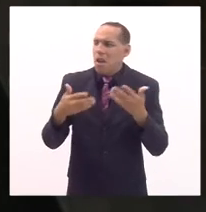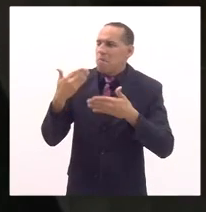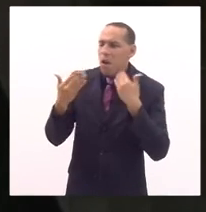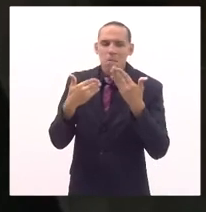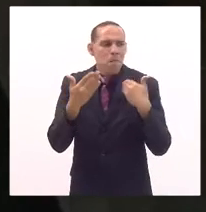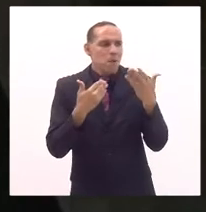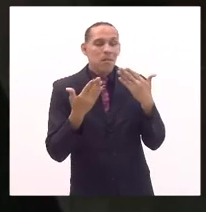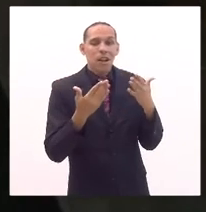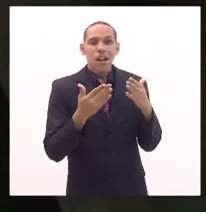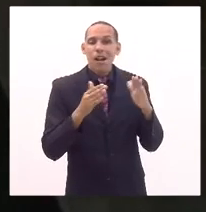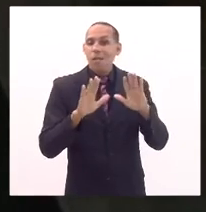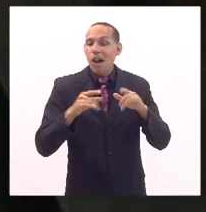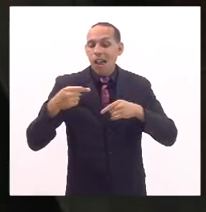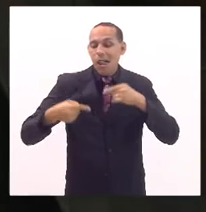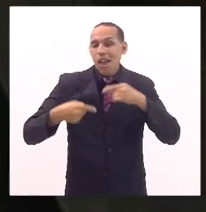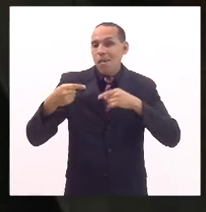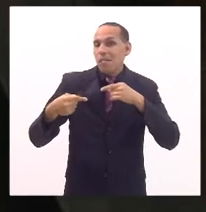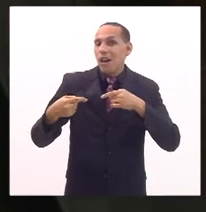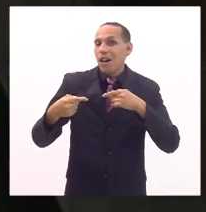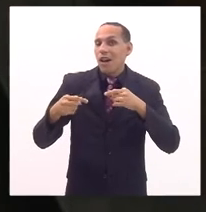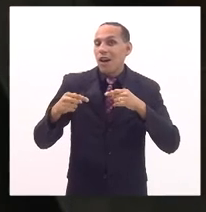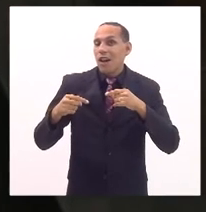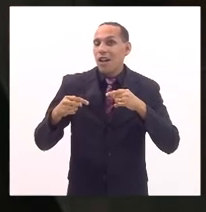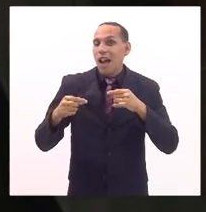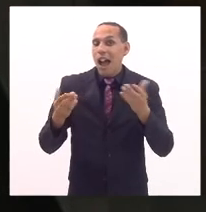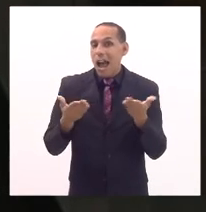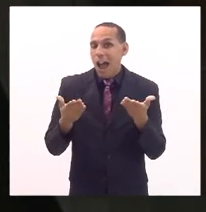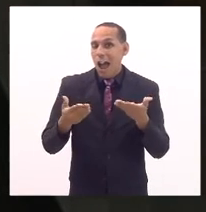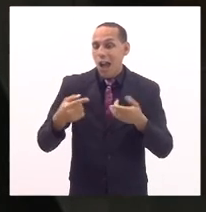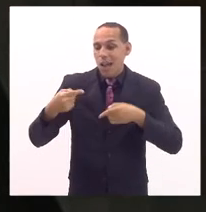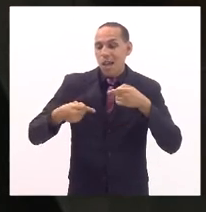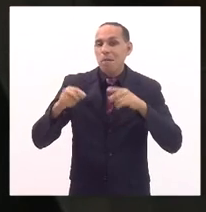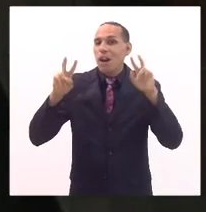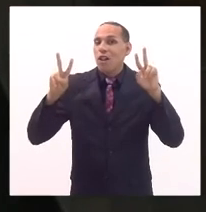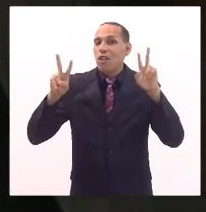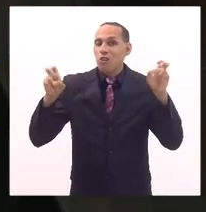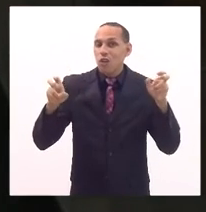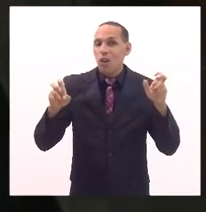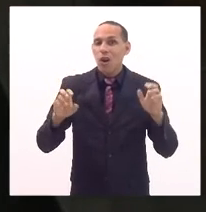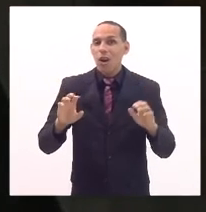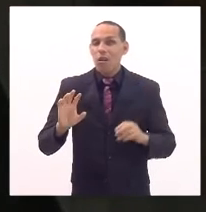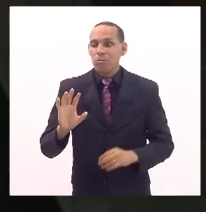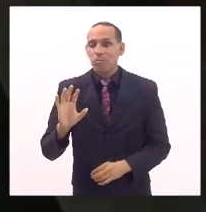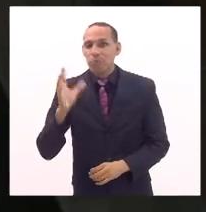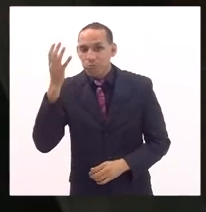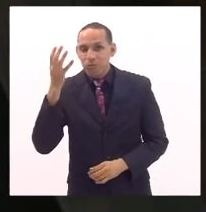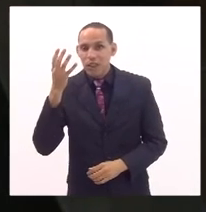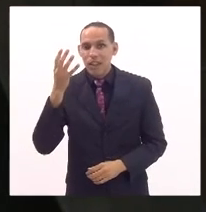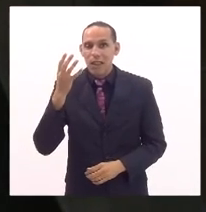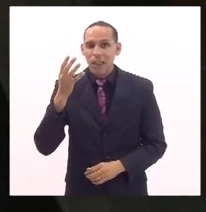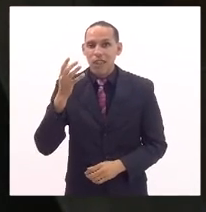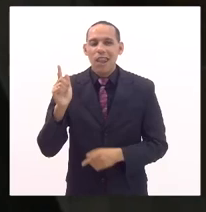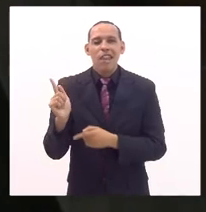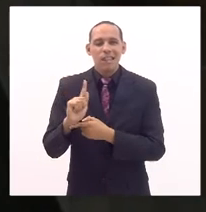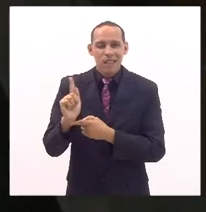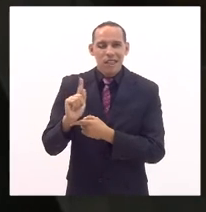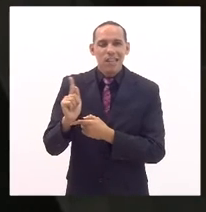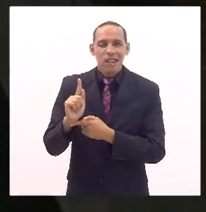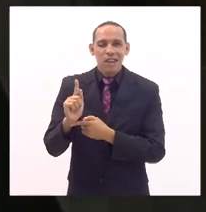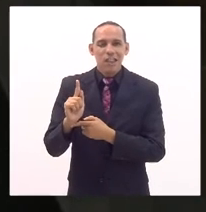e diminuiu o debate momentaneamente sobre a tragédia que é gestão